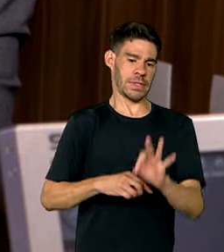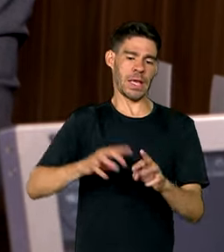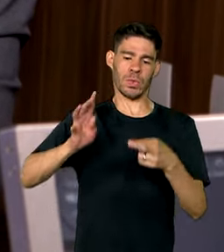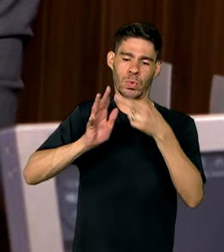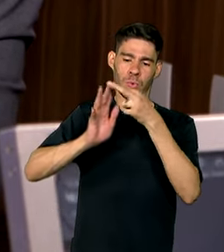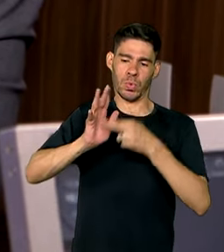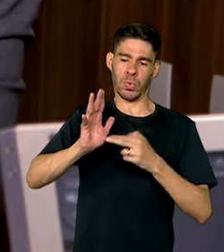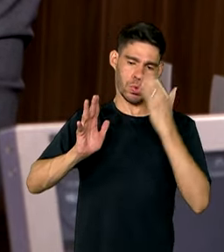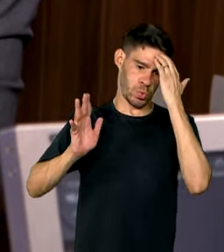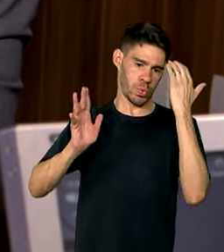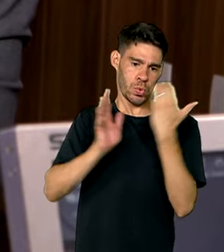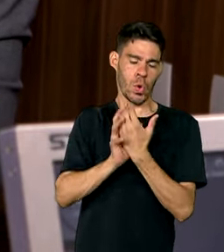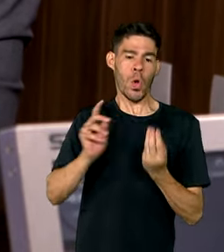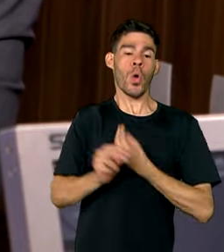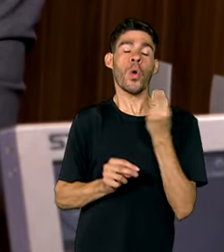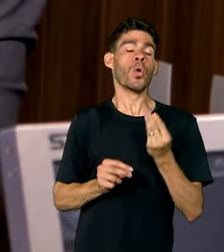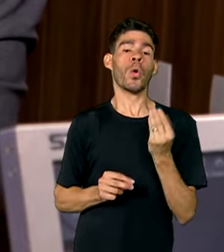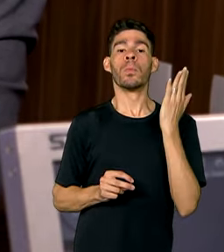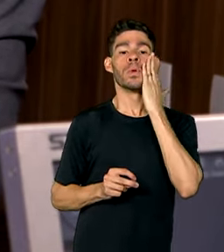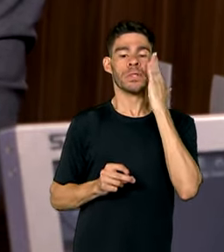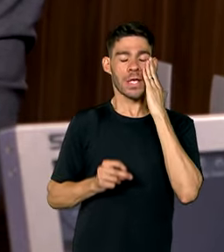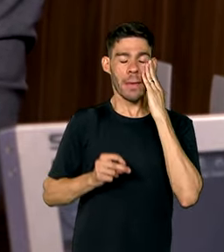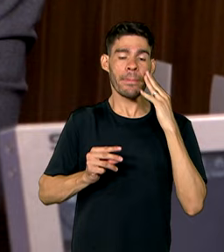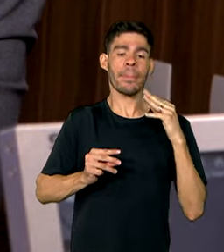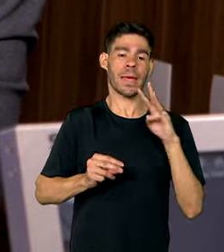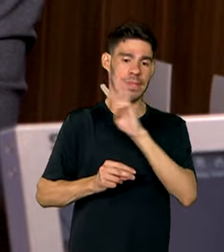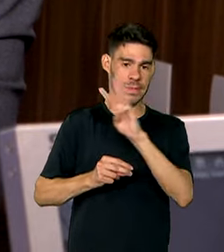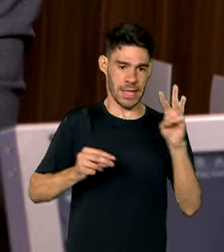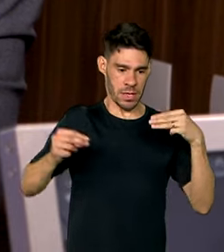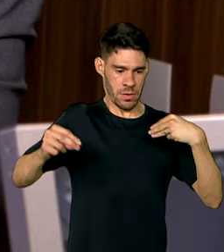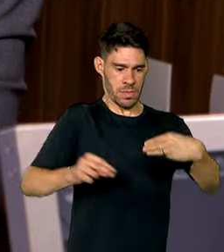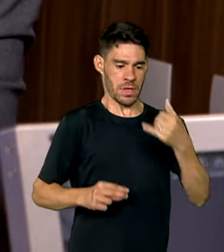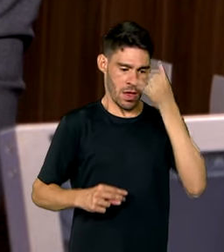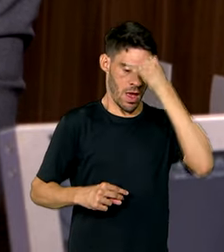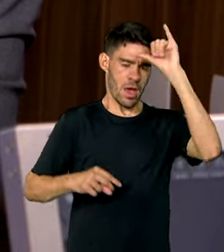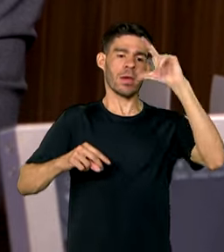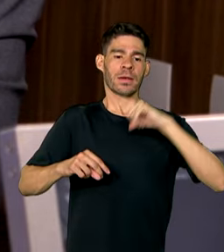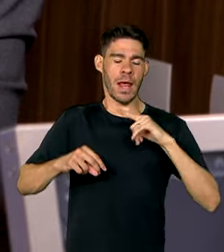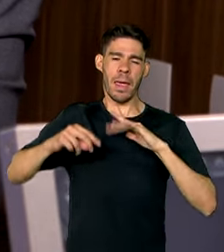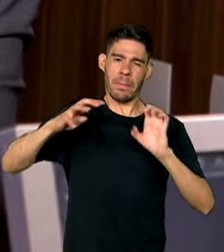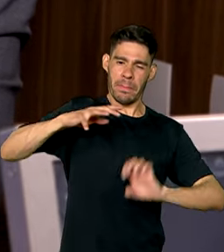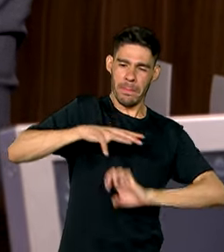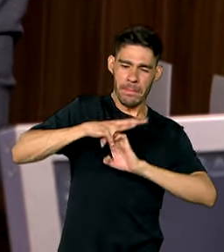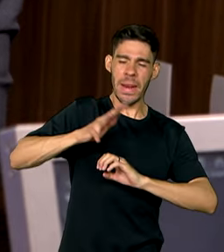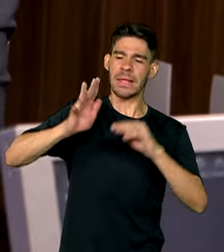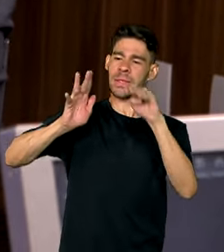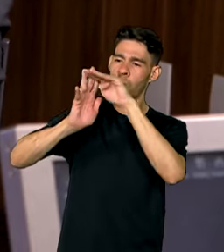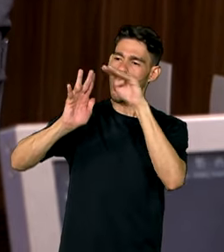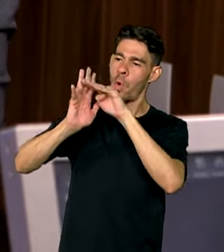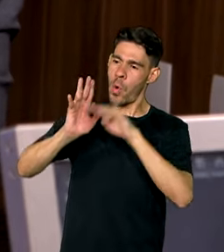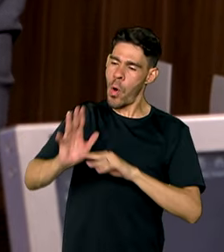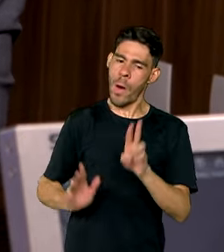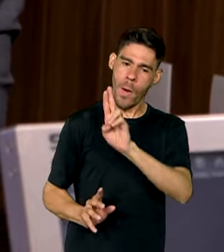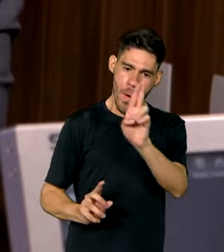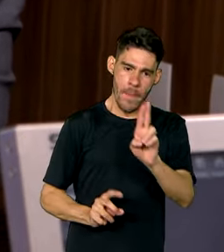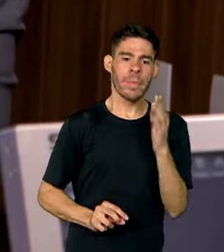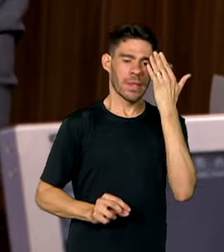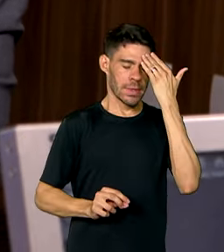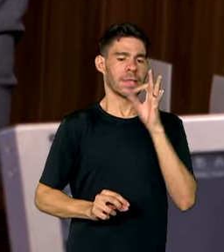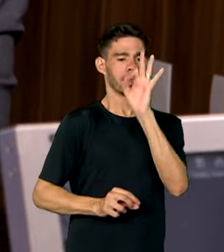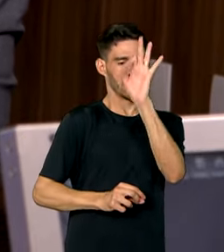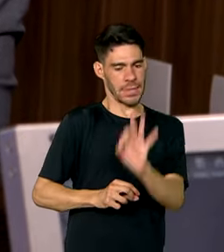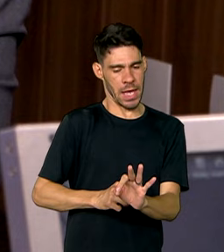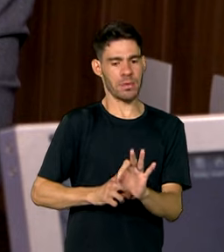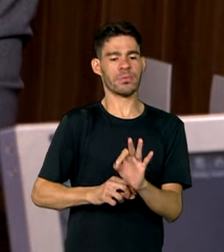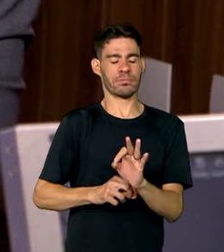Como faz isso? No site do Ministério da Fazenda, nós temos uma lista de empresas que, neste momento, a gente entende como regulares. As